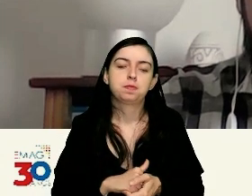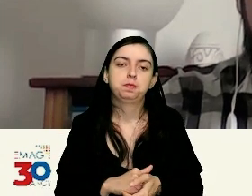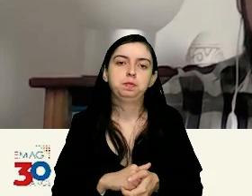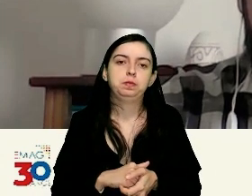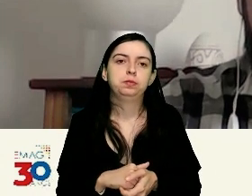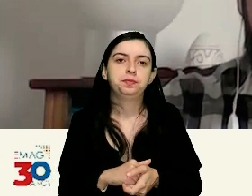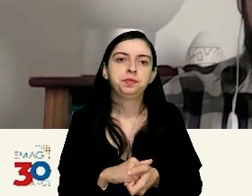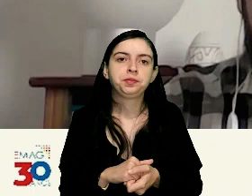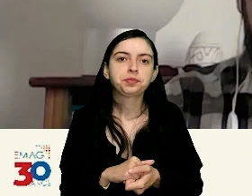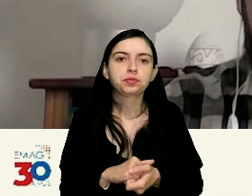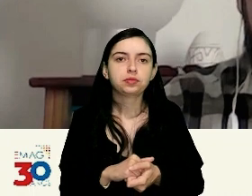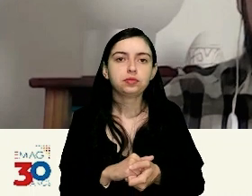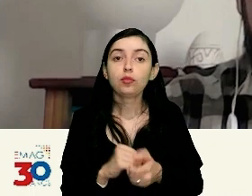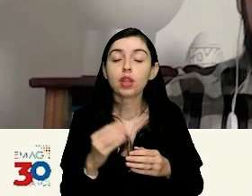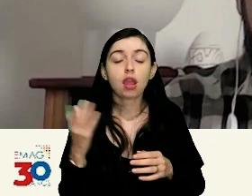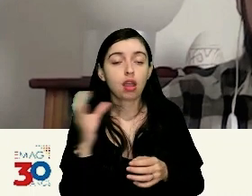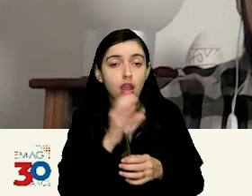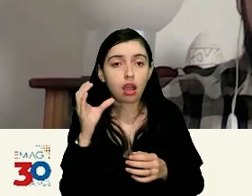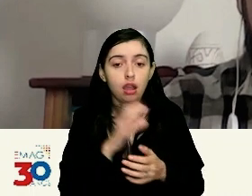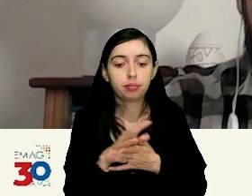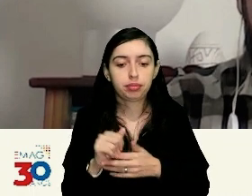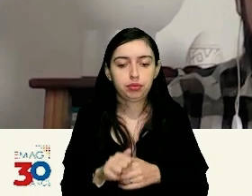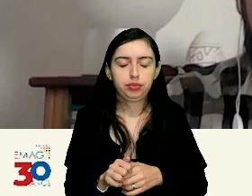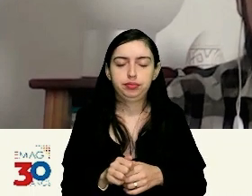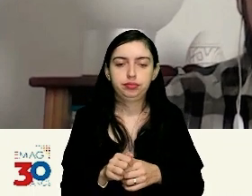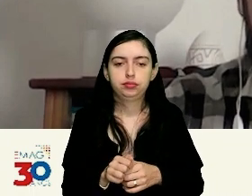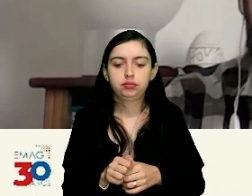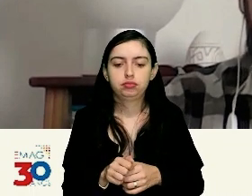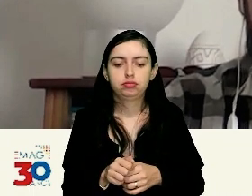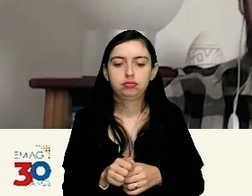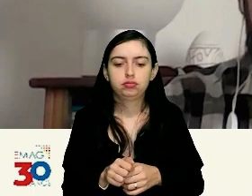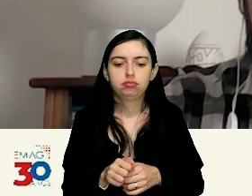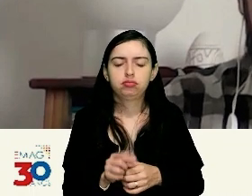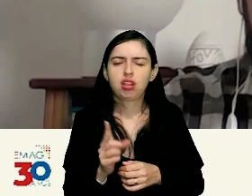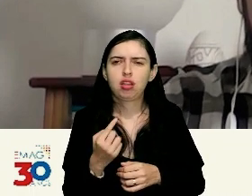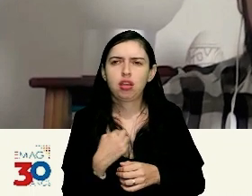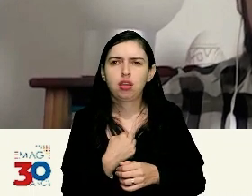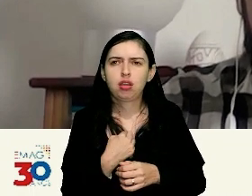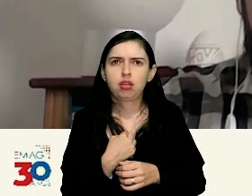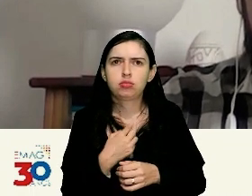Tudo ao mesmo tempo. E aí o que a gente não sabia quando foi